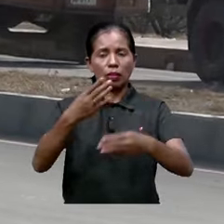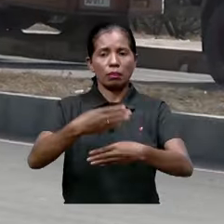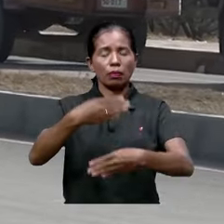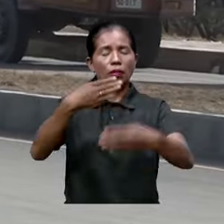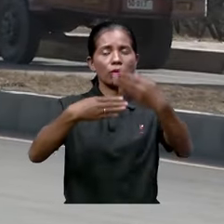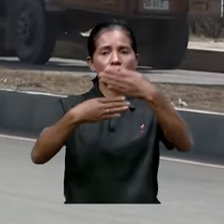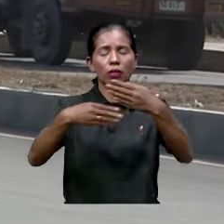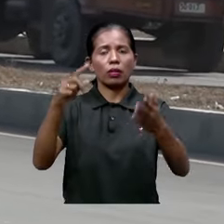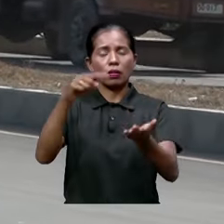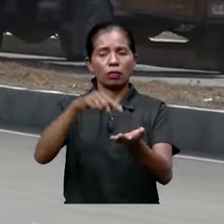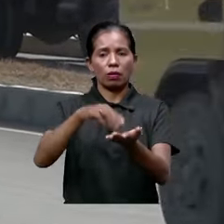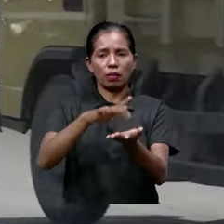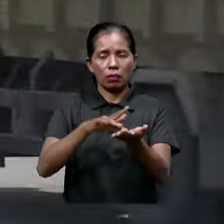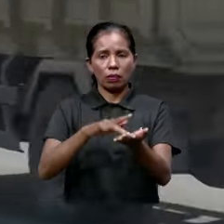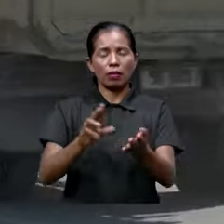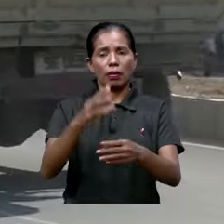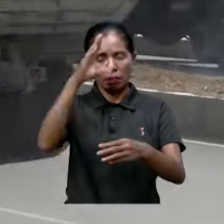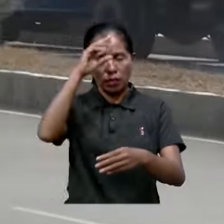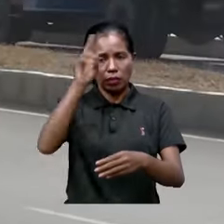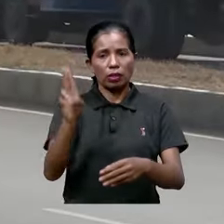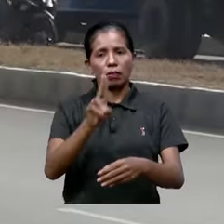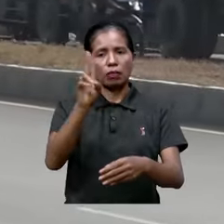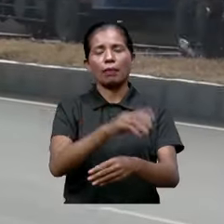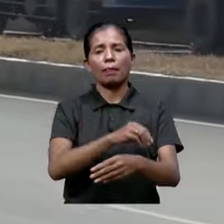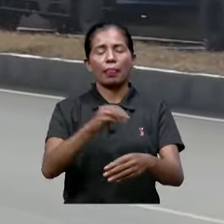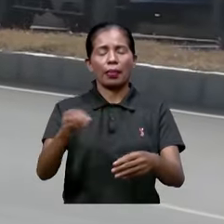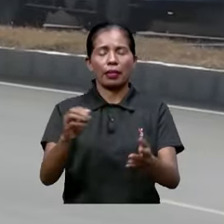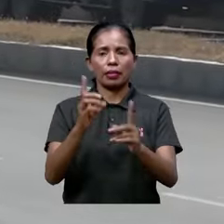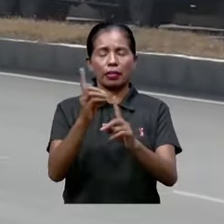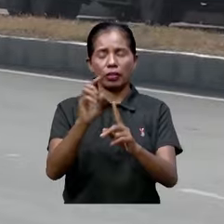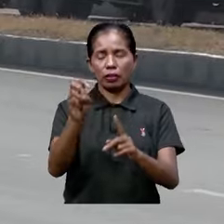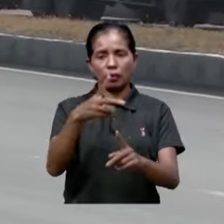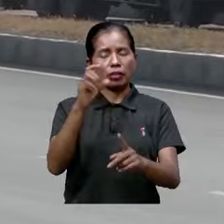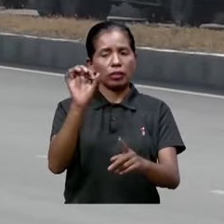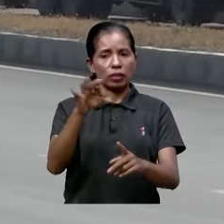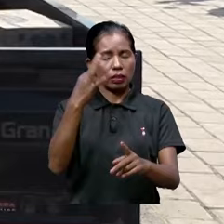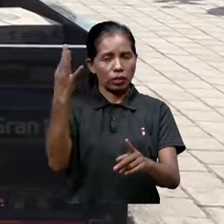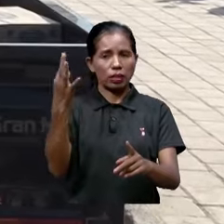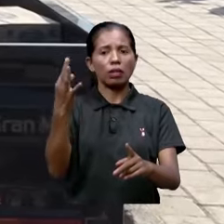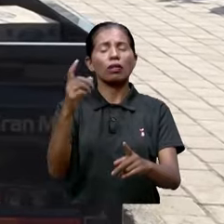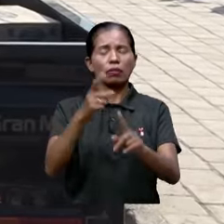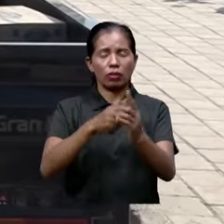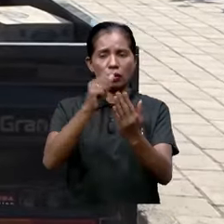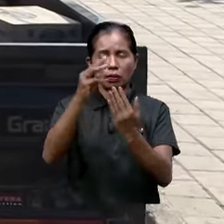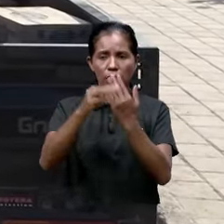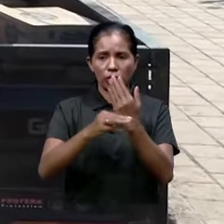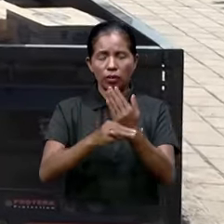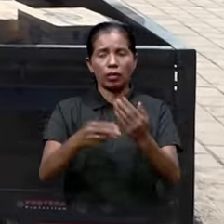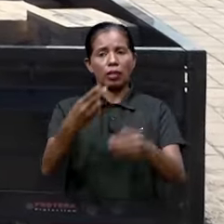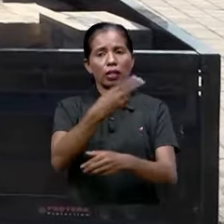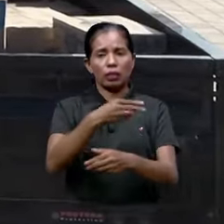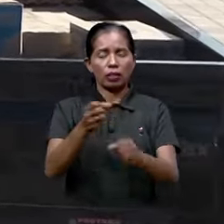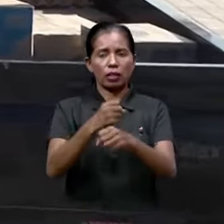Morocco, nebe mane sira uza ia relação sexual. Ia lorong sang resesia fulan marsu tinang riu roron resing hat, Indonesia realiza